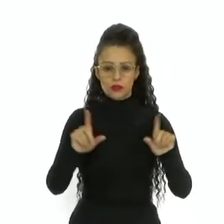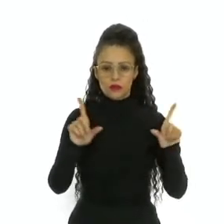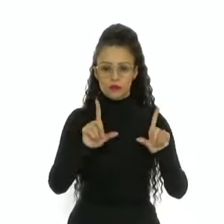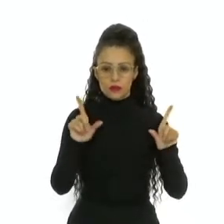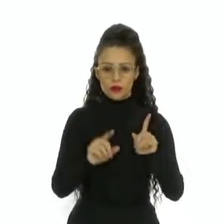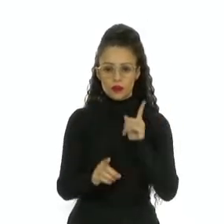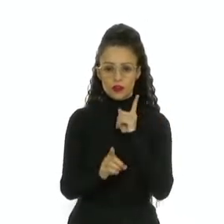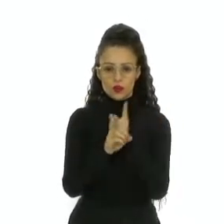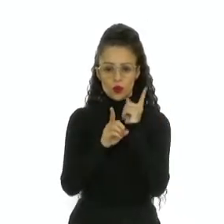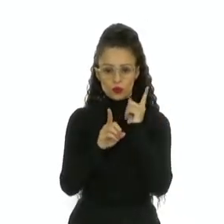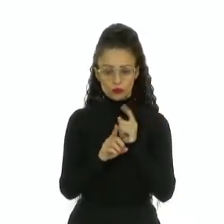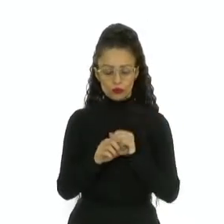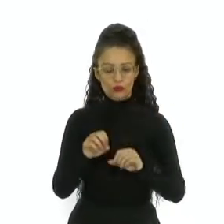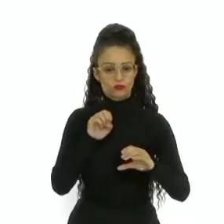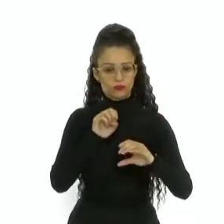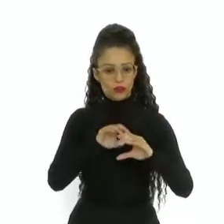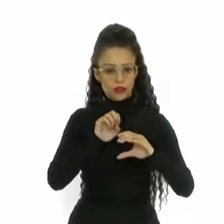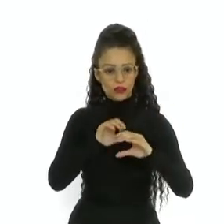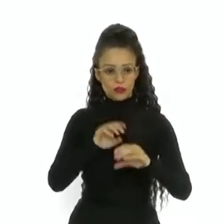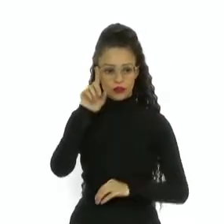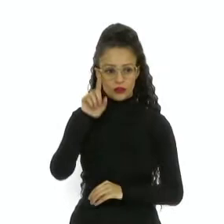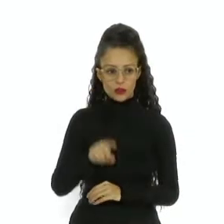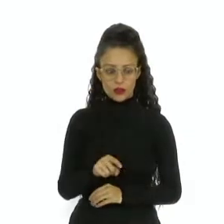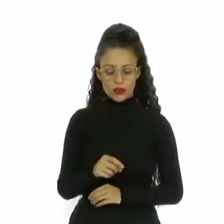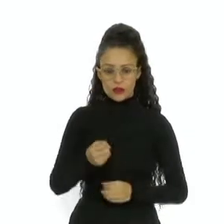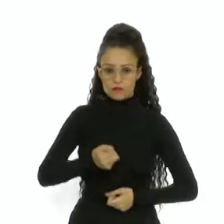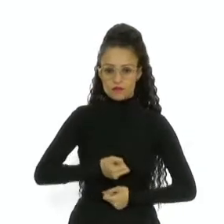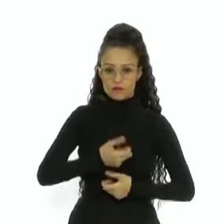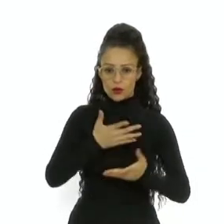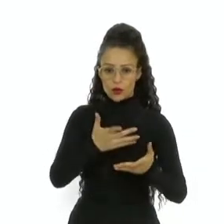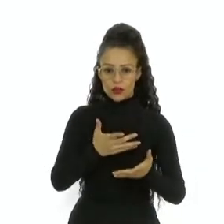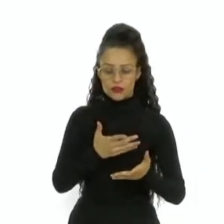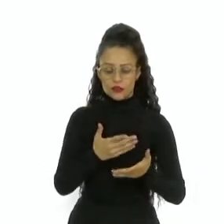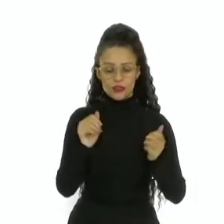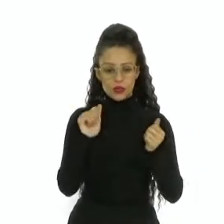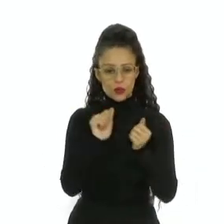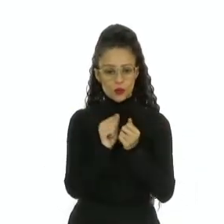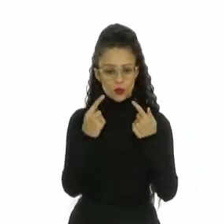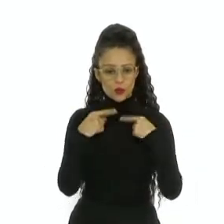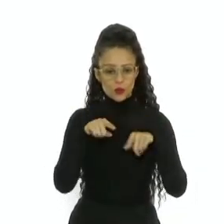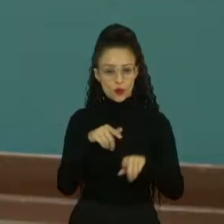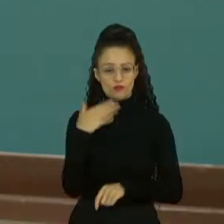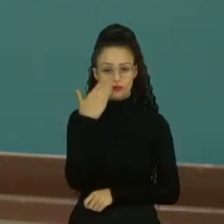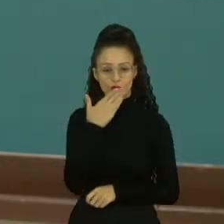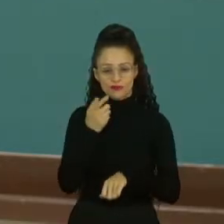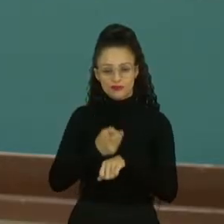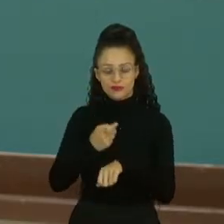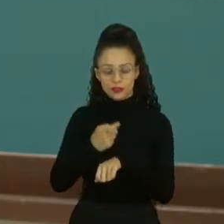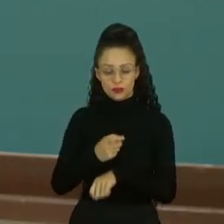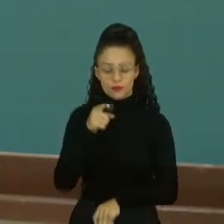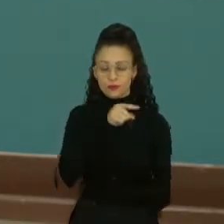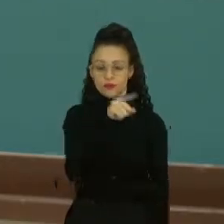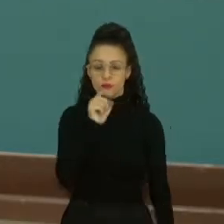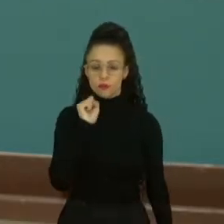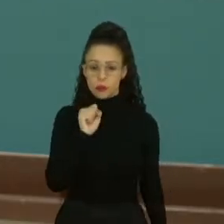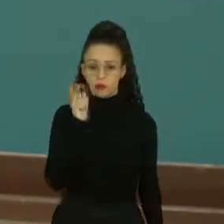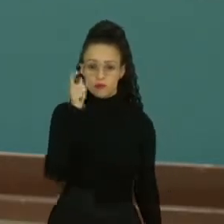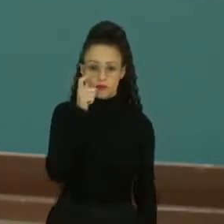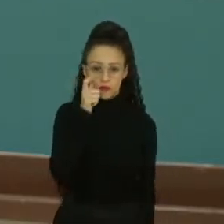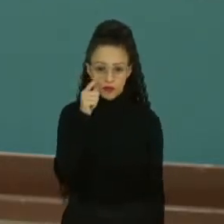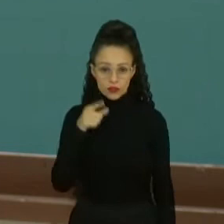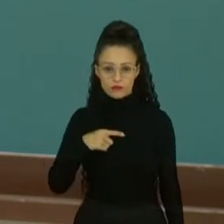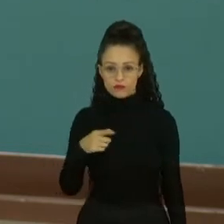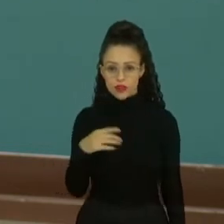Encontro da Rede Globo, intitulado Poesia com Rapadura. Olha que interessante, né? Então, vocês podem encontrar aí